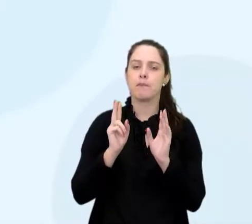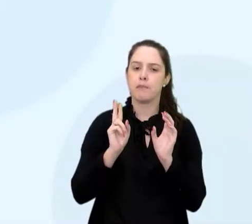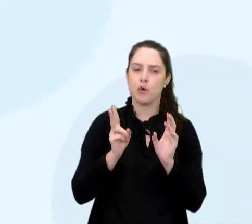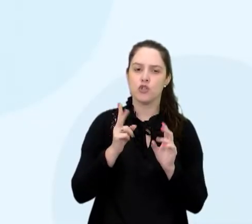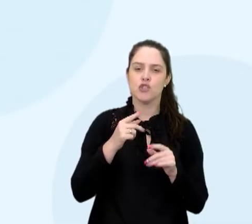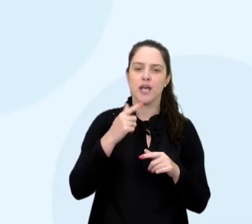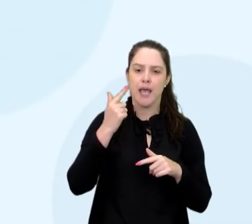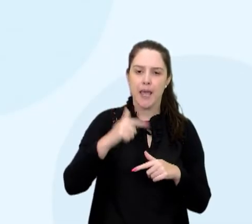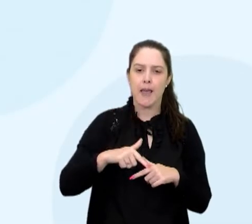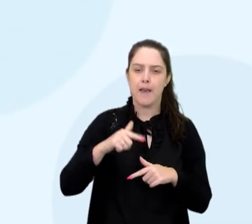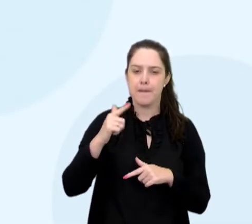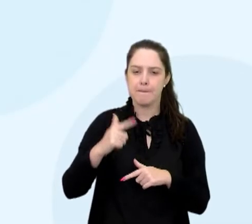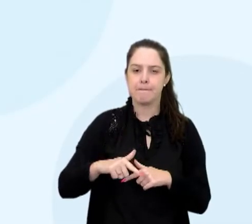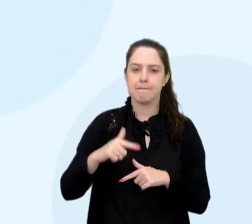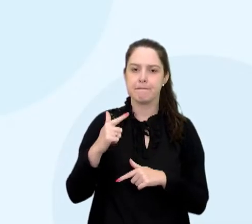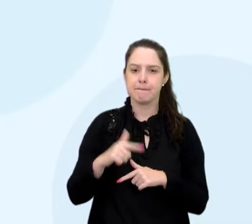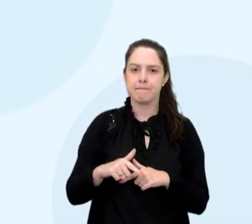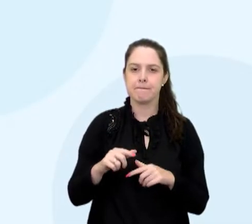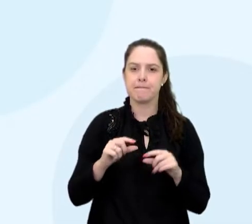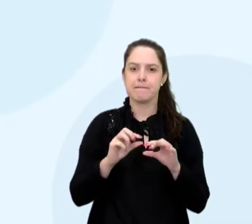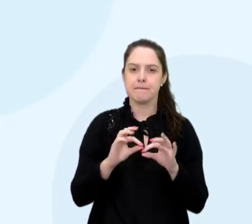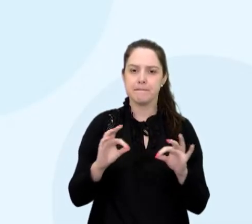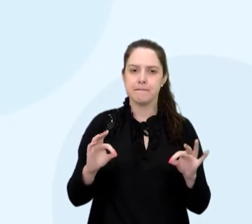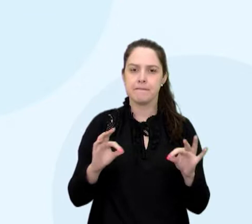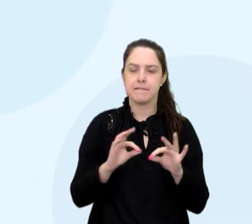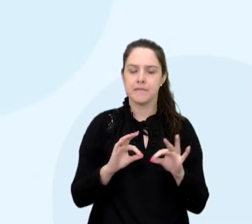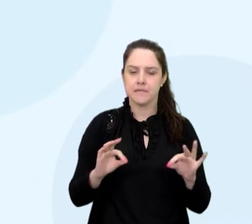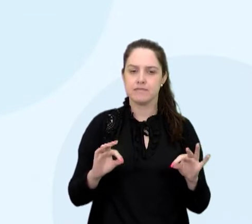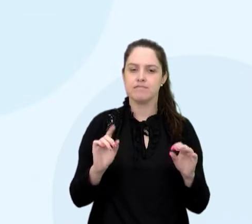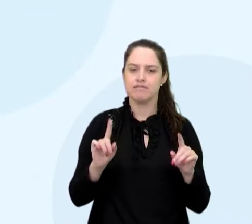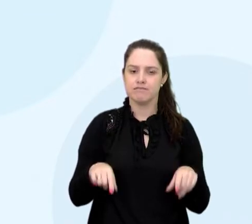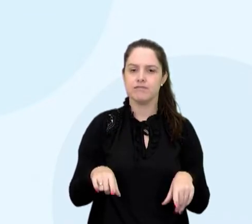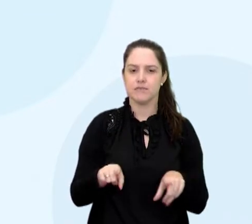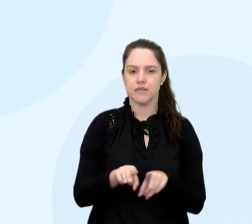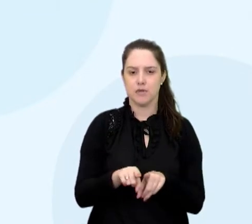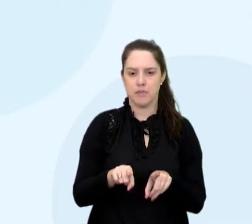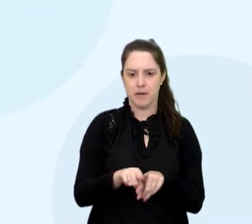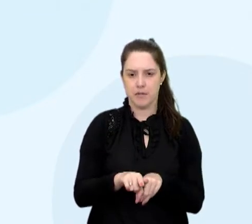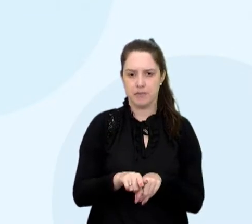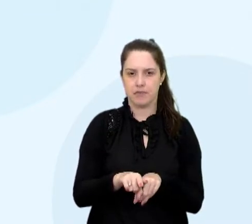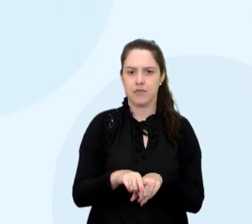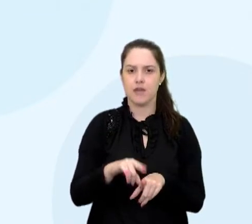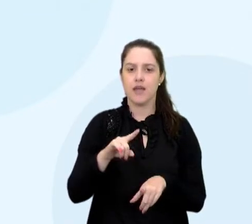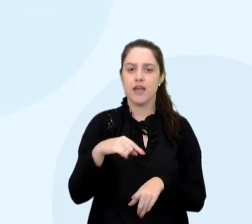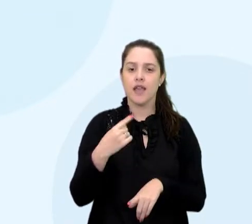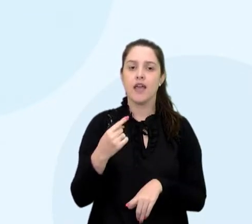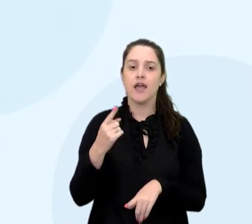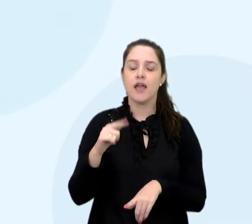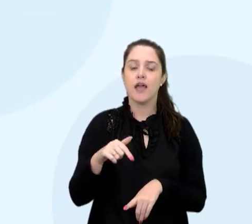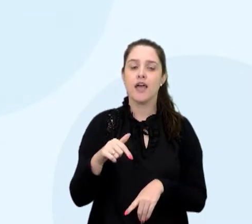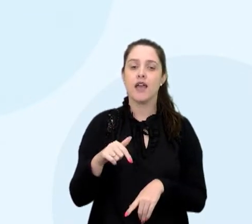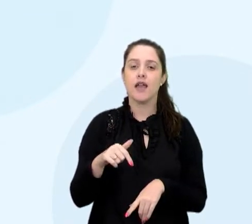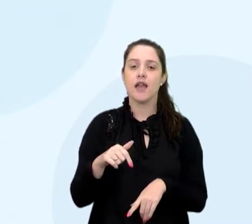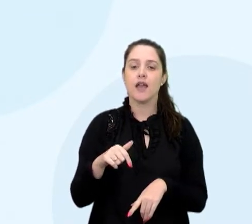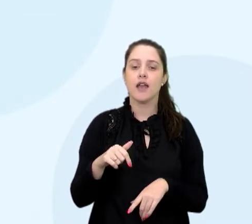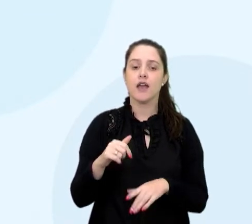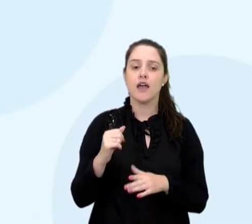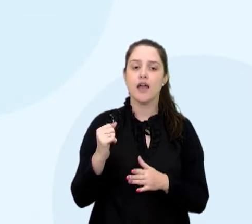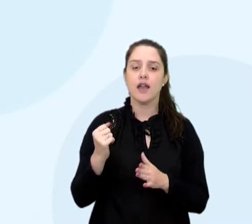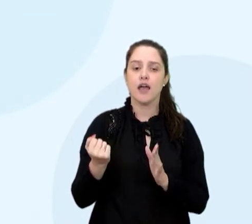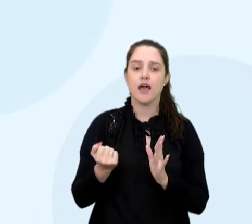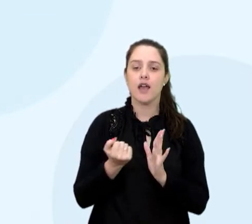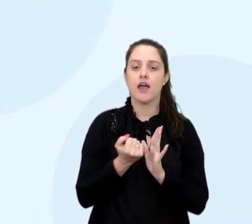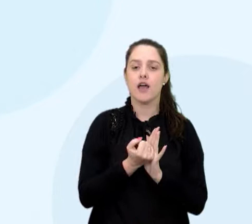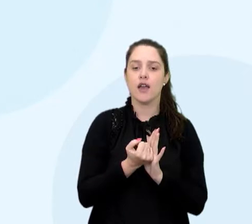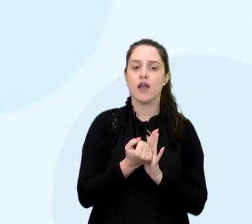Em algum lugar, acho que eles falam, olha lá, a prática de reutilização, tá bem ali no meio ali. Que Exatamente. Você criou uma imagem, criou um meme, beleza. Aí